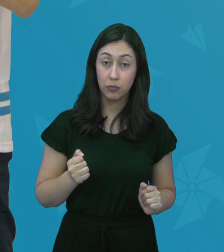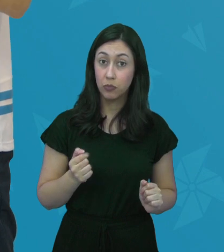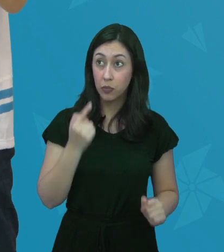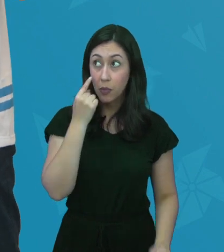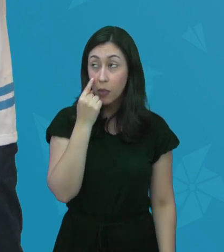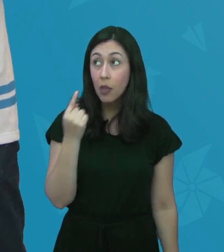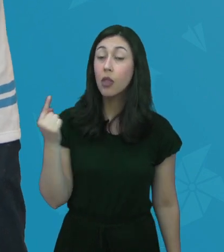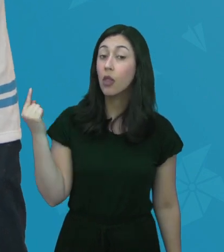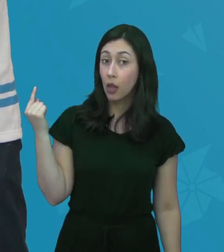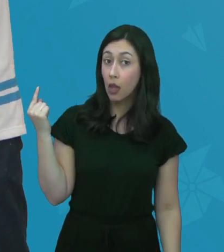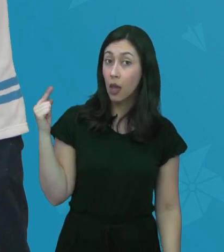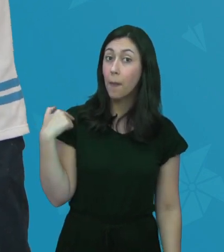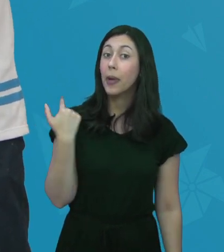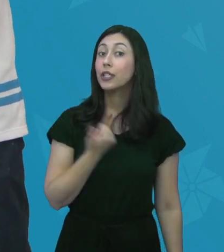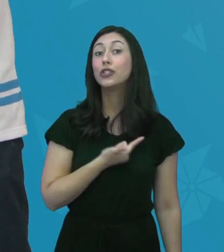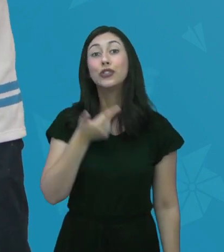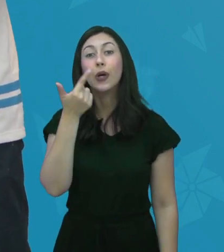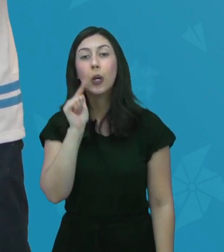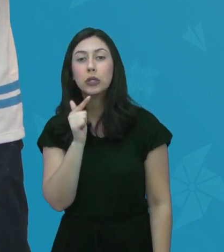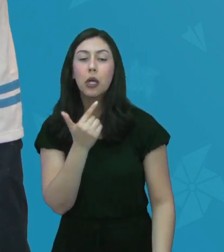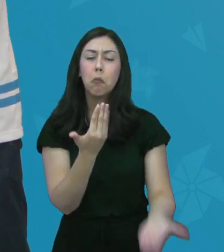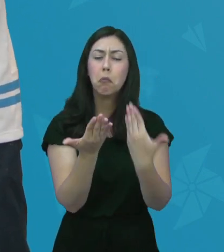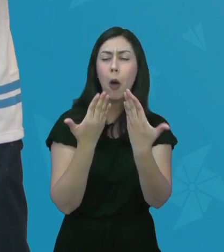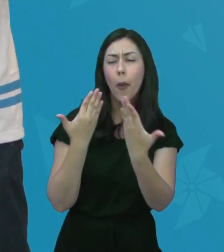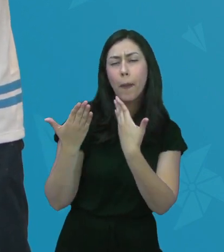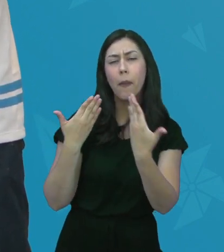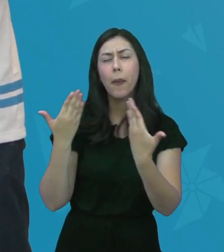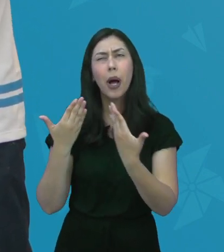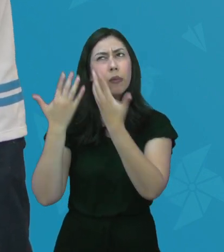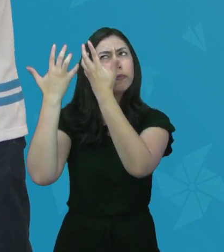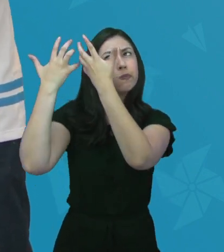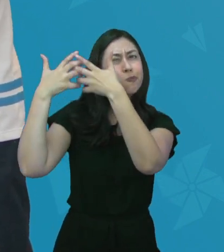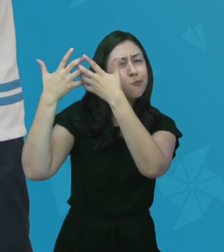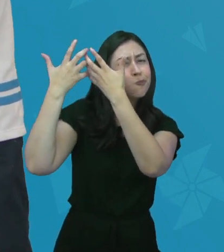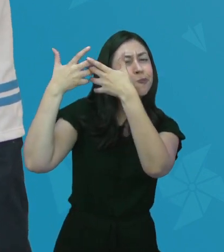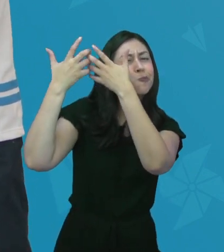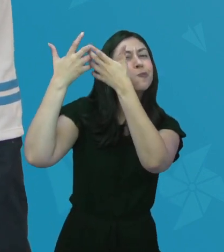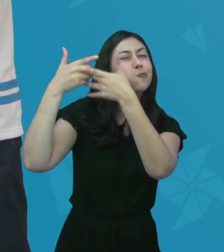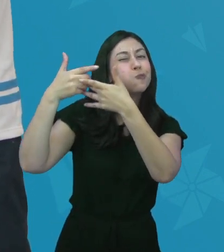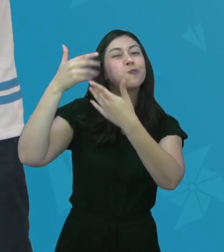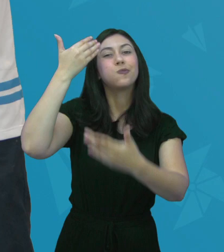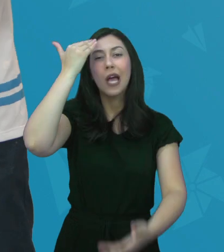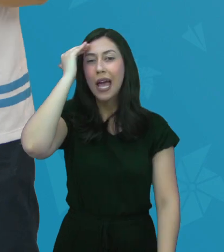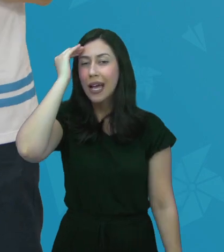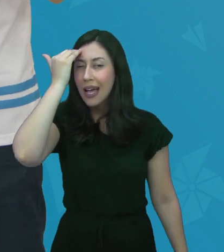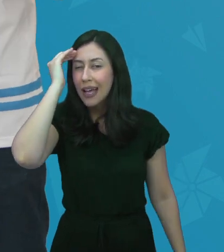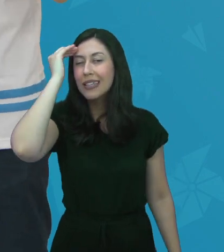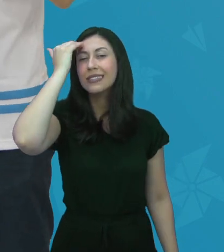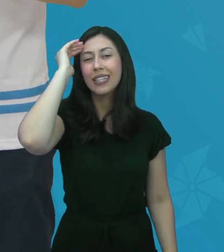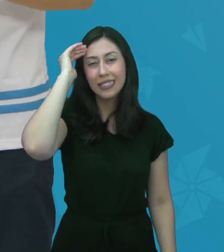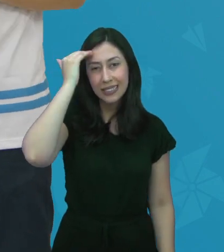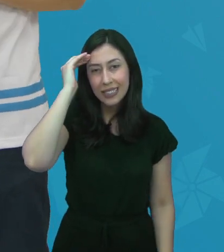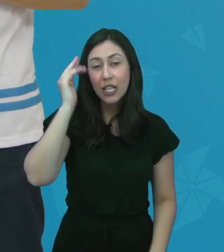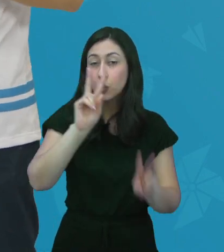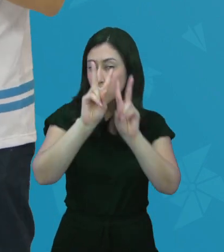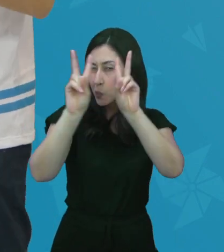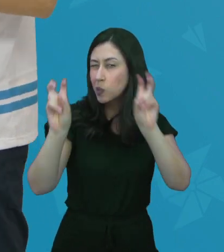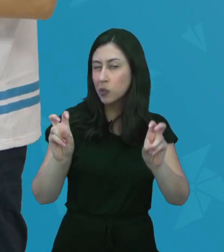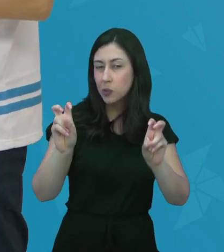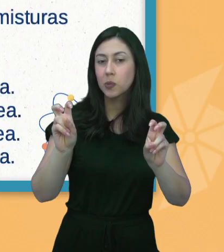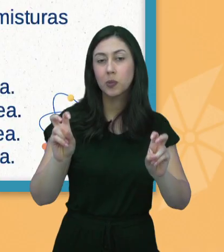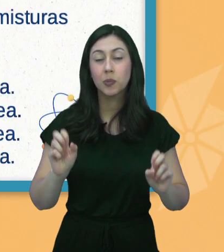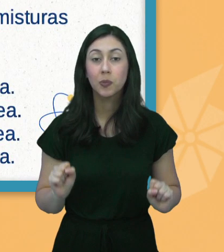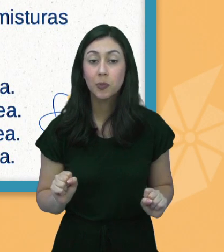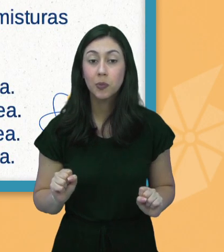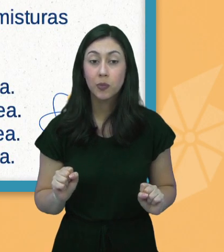Aqui, vou pegar exercícios aqui que a gente consiga debater eles ao longo do exercício para vocês irem reforçando o que foi estudado até o